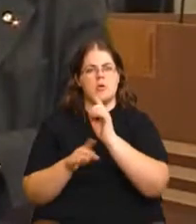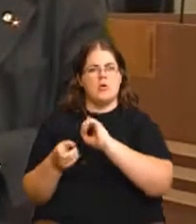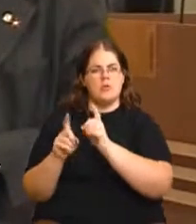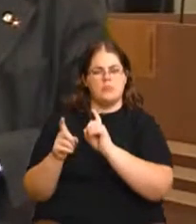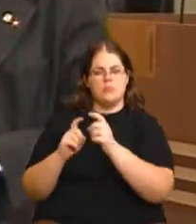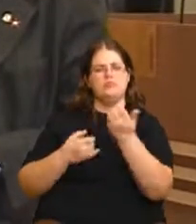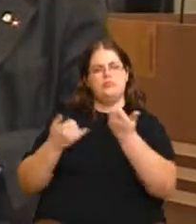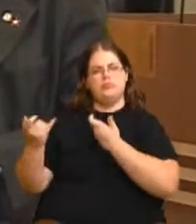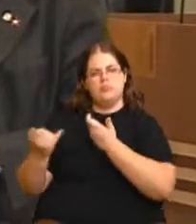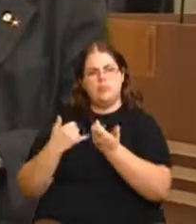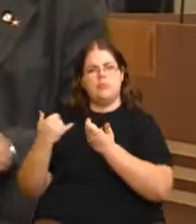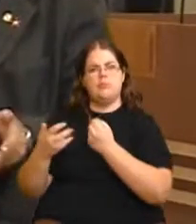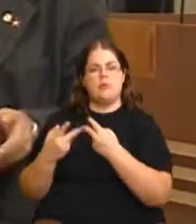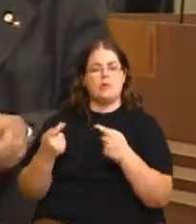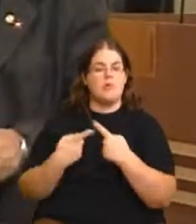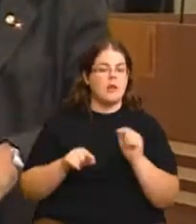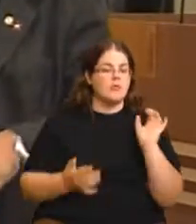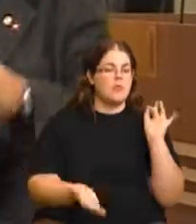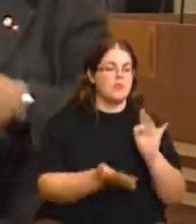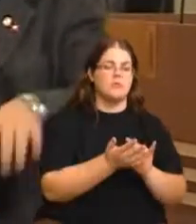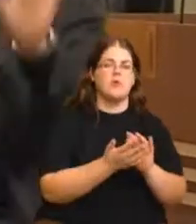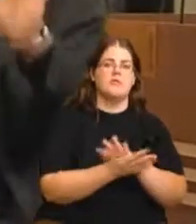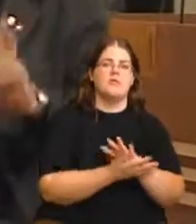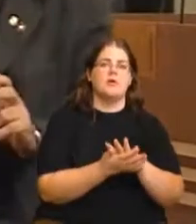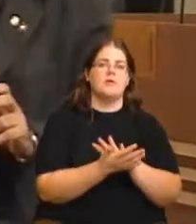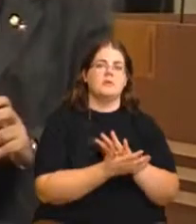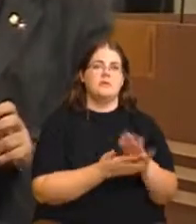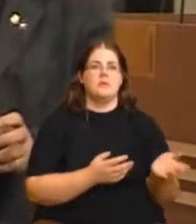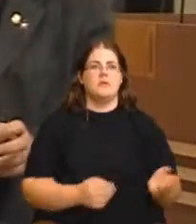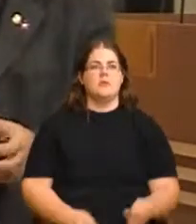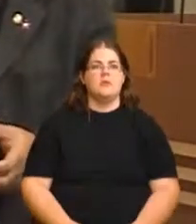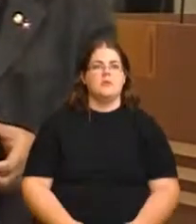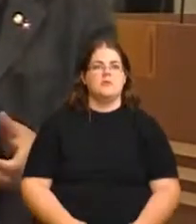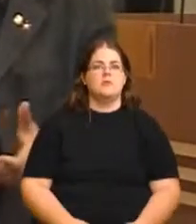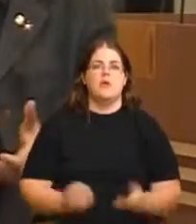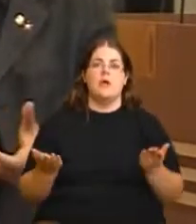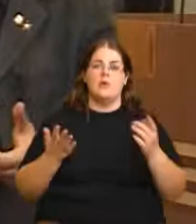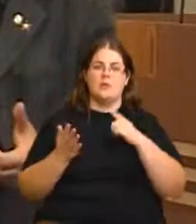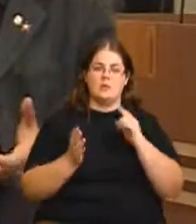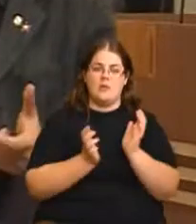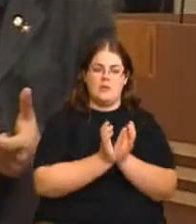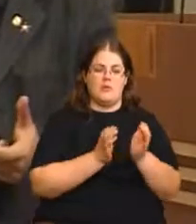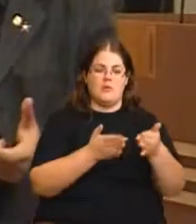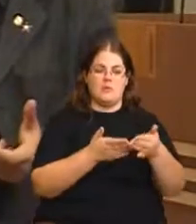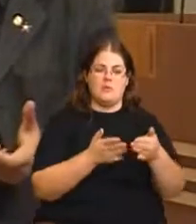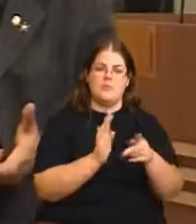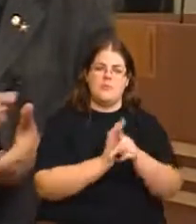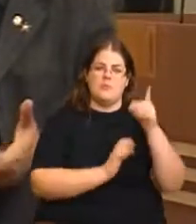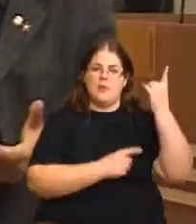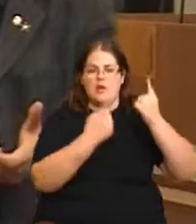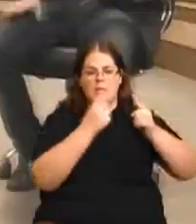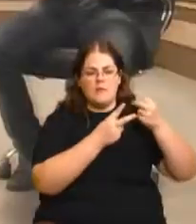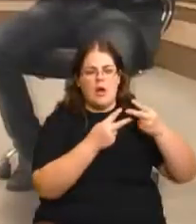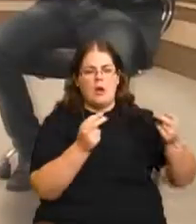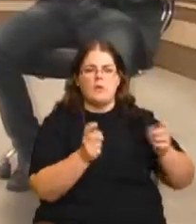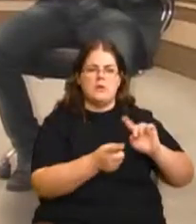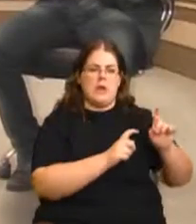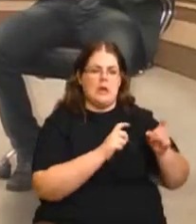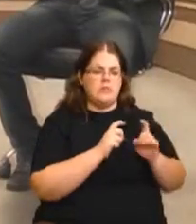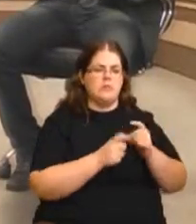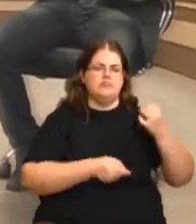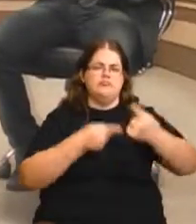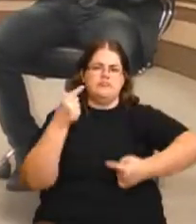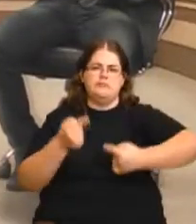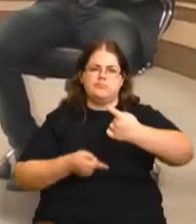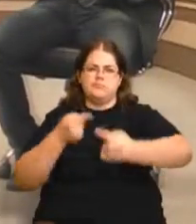né? Porque assim que acontece, o Marcola preside, então agora tem a comissão do Carnaval que a gente está presidindo, então... É